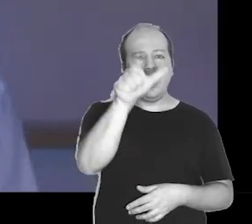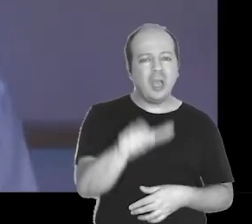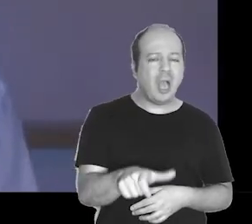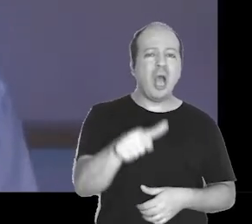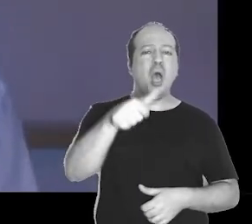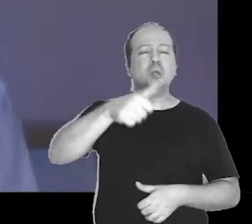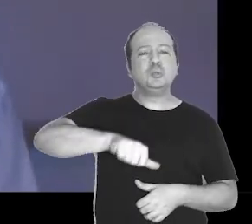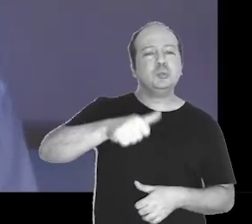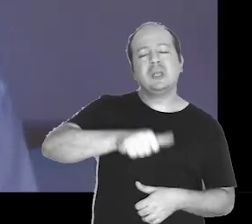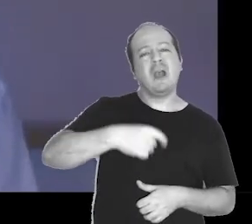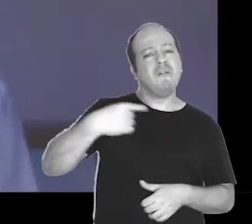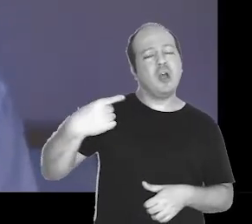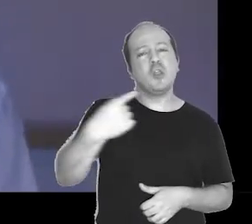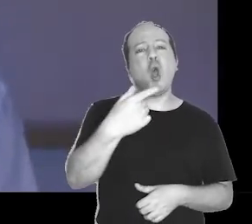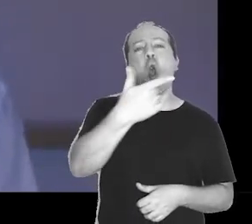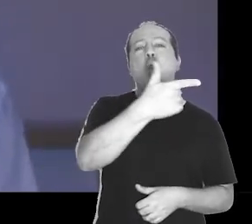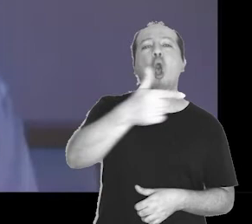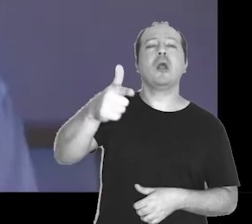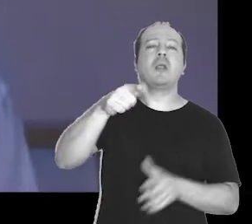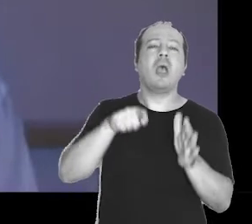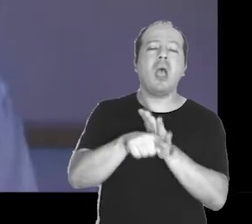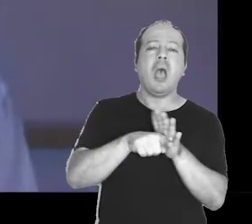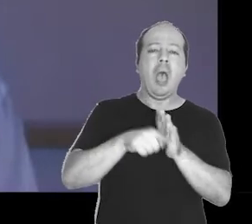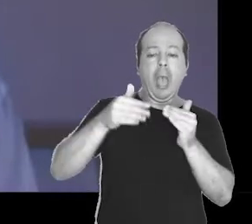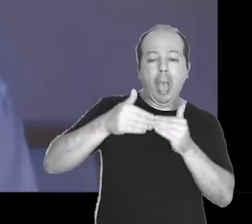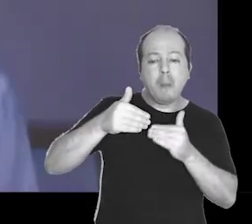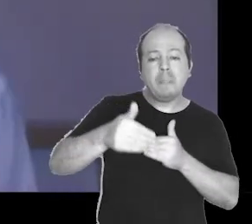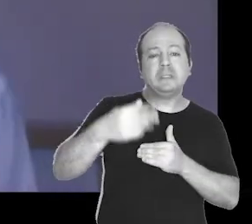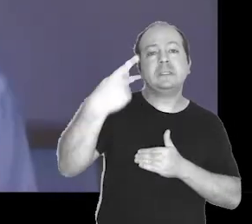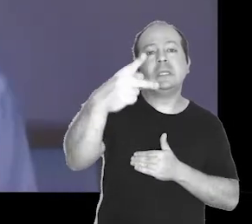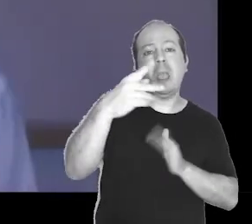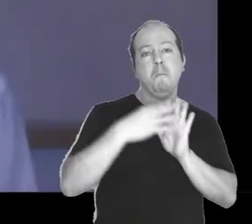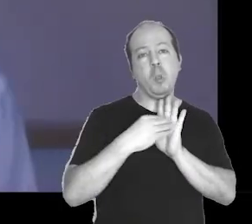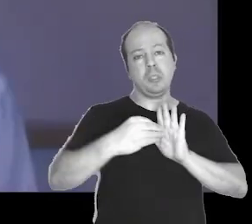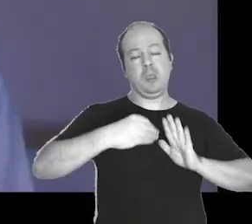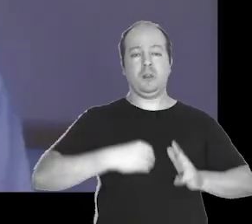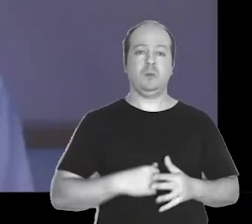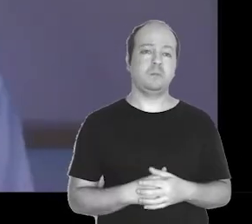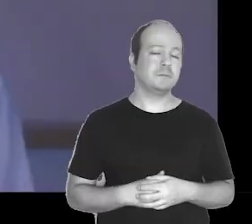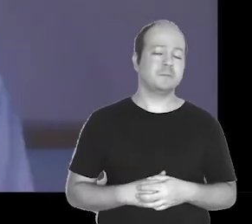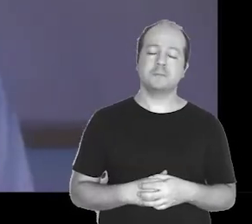julgasse a validade de nossas outras investigações a partir deste modelo.